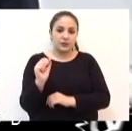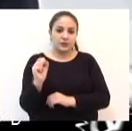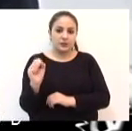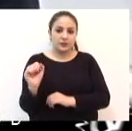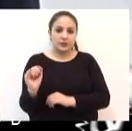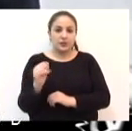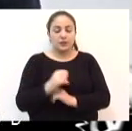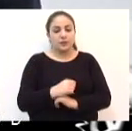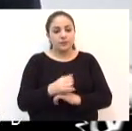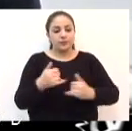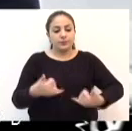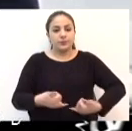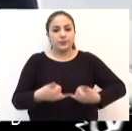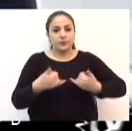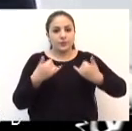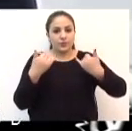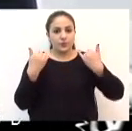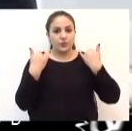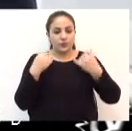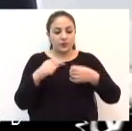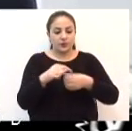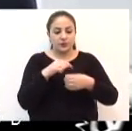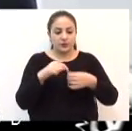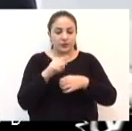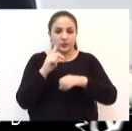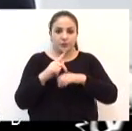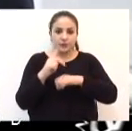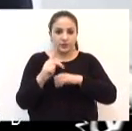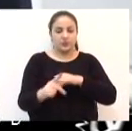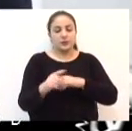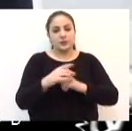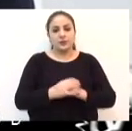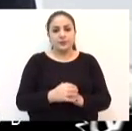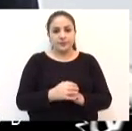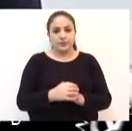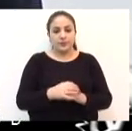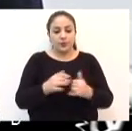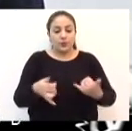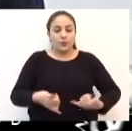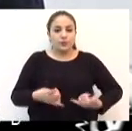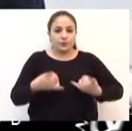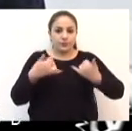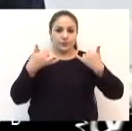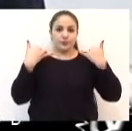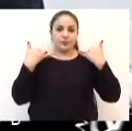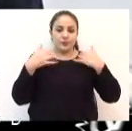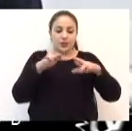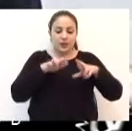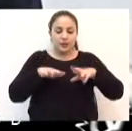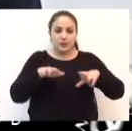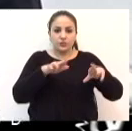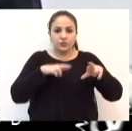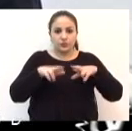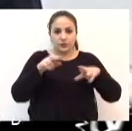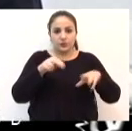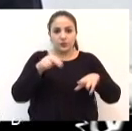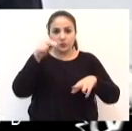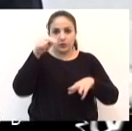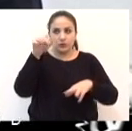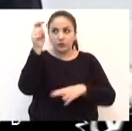orgulha a cidade de Passo Fundo, orgulha a região norte do Rio Grande do